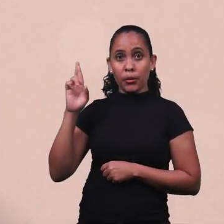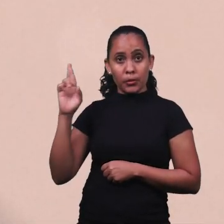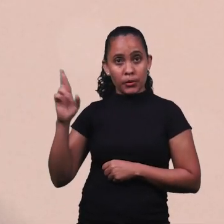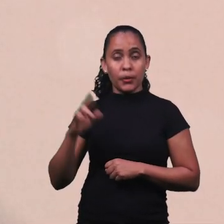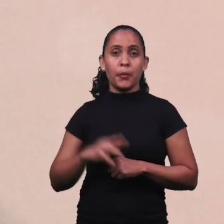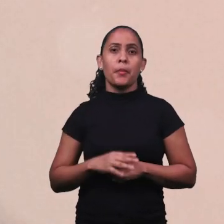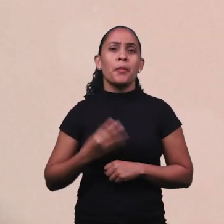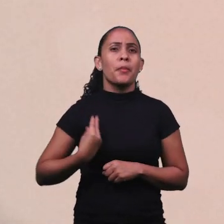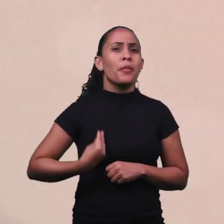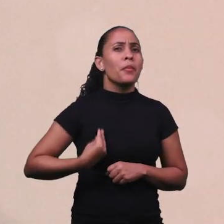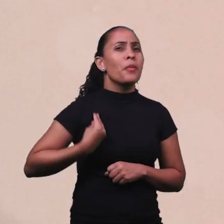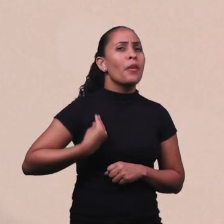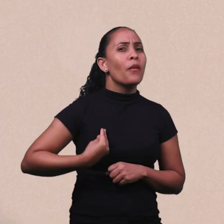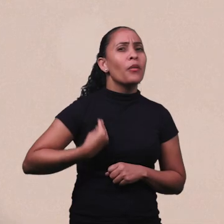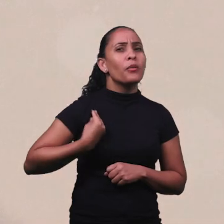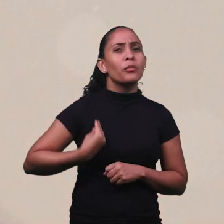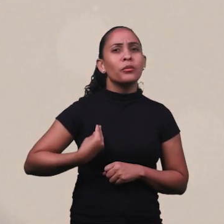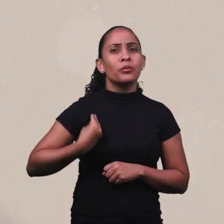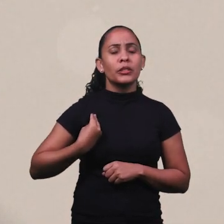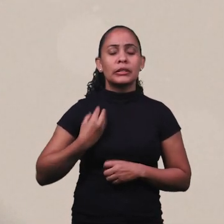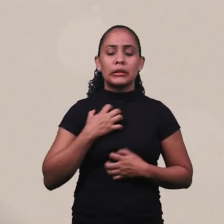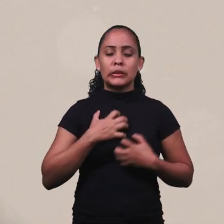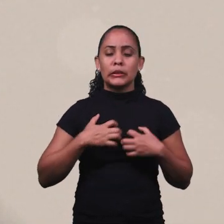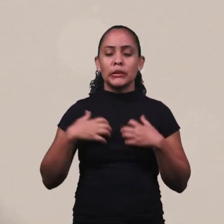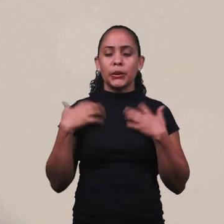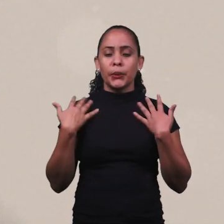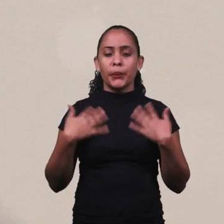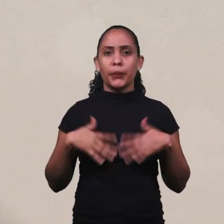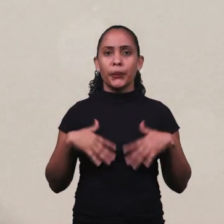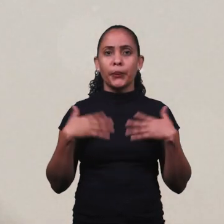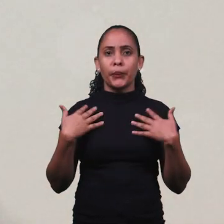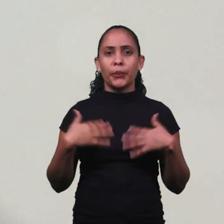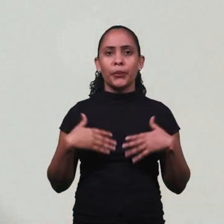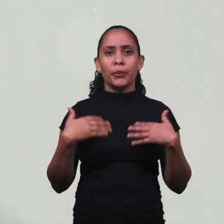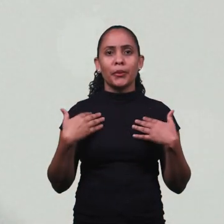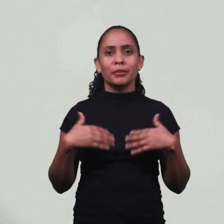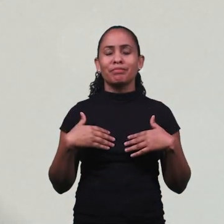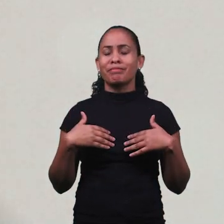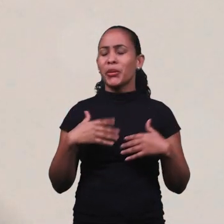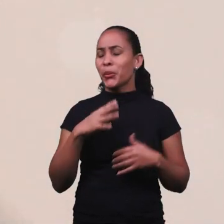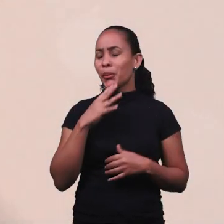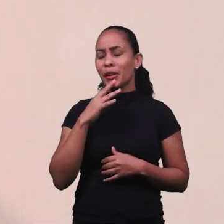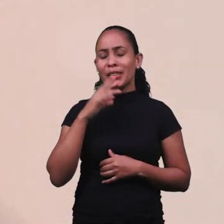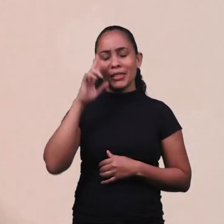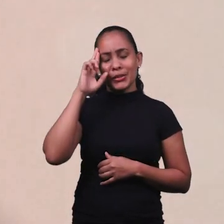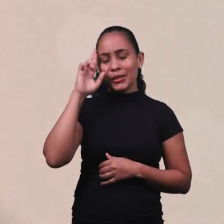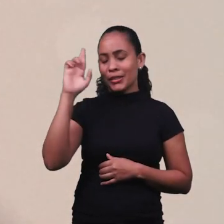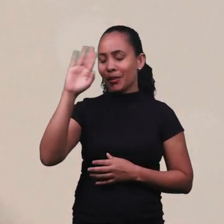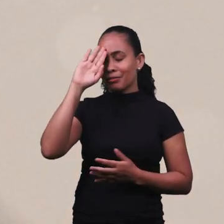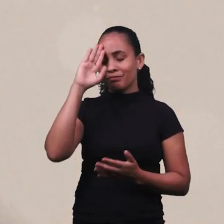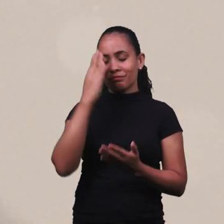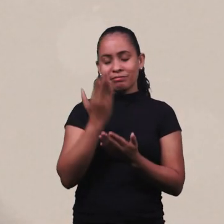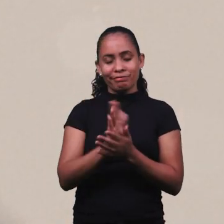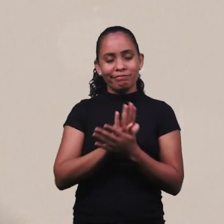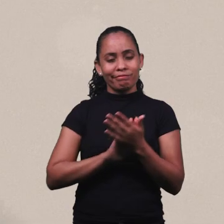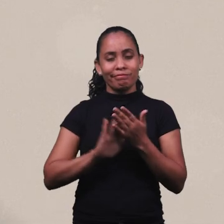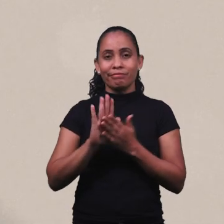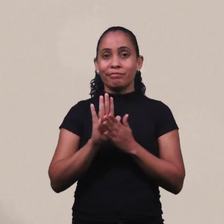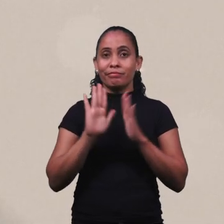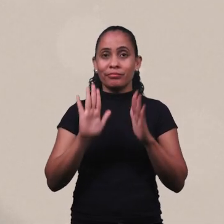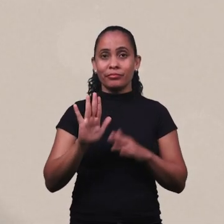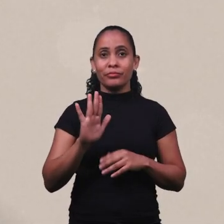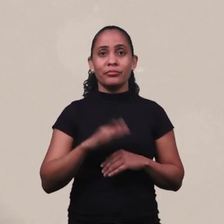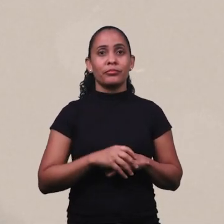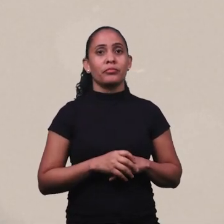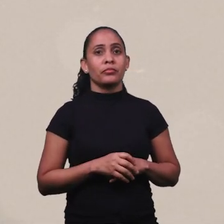vida muito angustiada, sem Deus, sem esperança. E